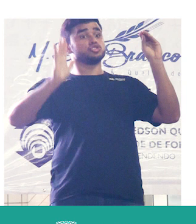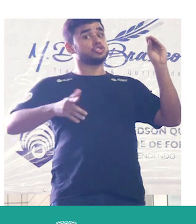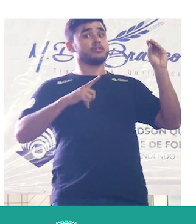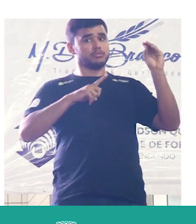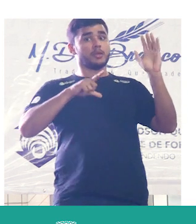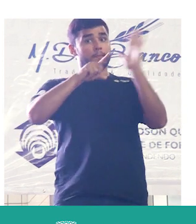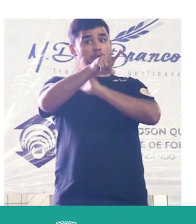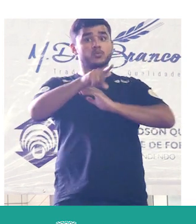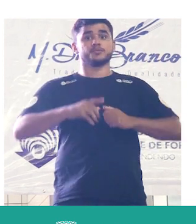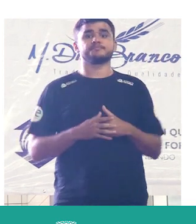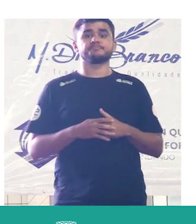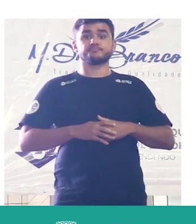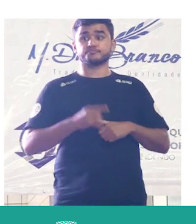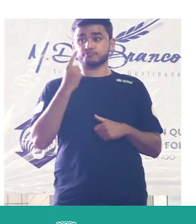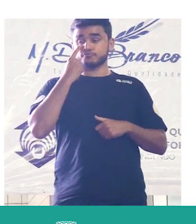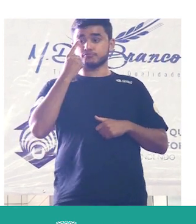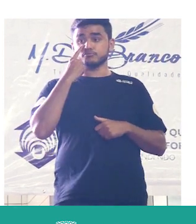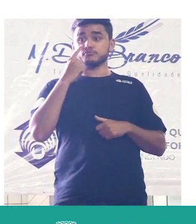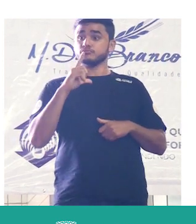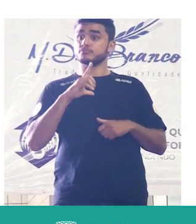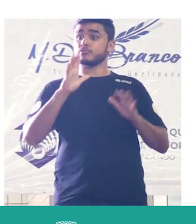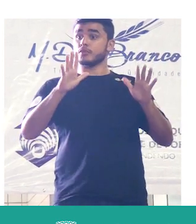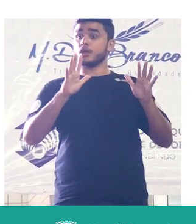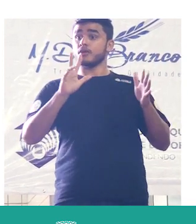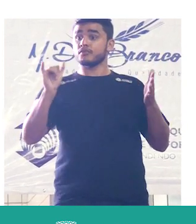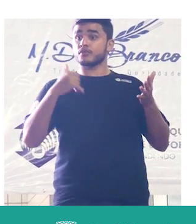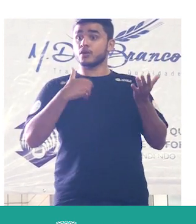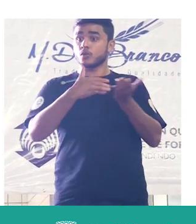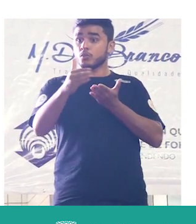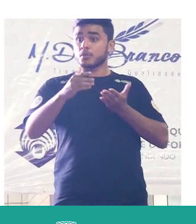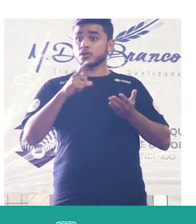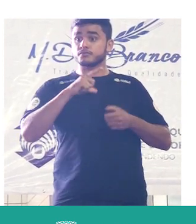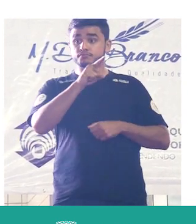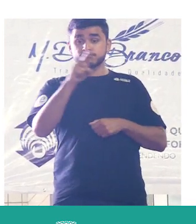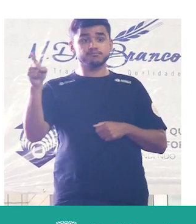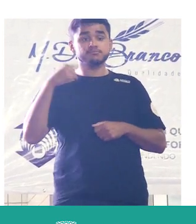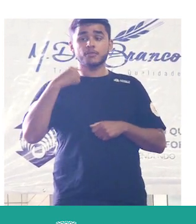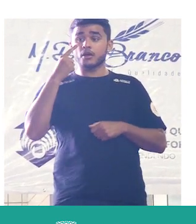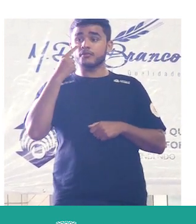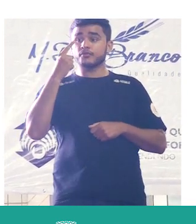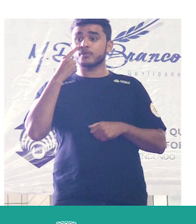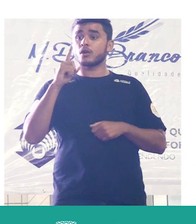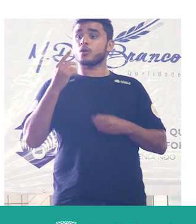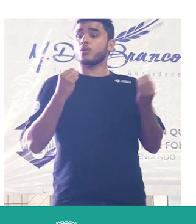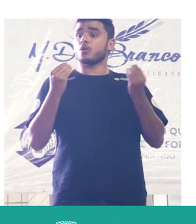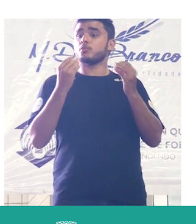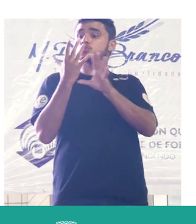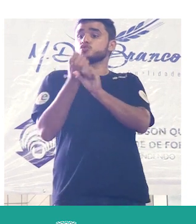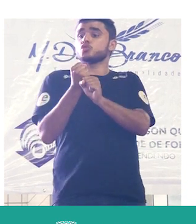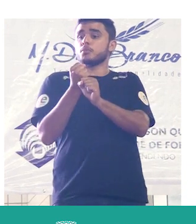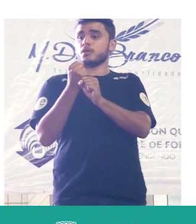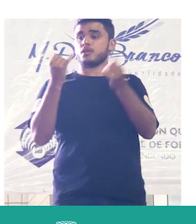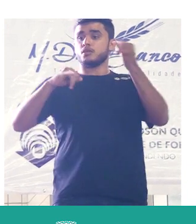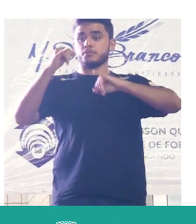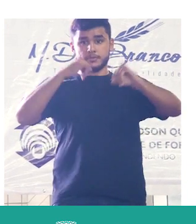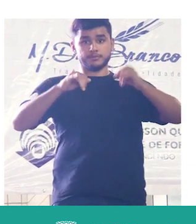passo, verificar o que ele deu e verificar o que ele pediu. O que é que ele me deu?